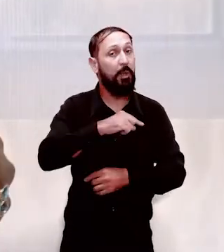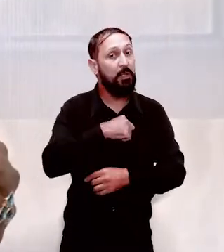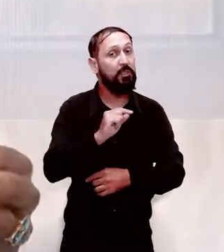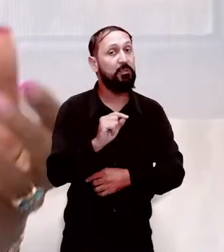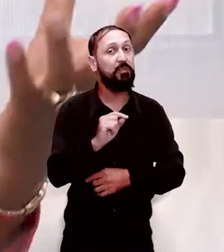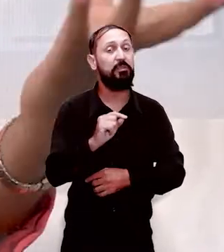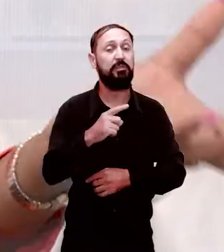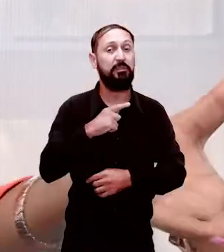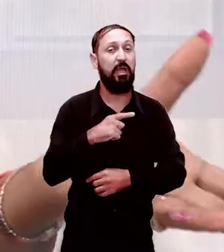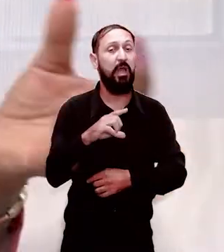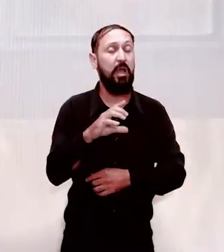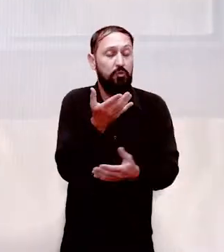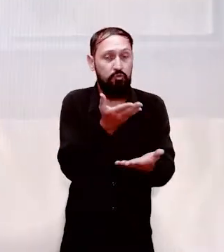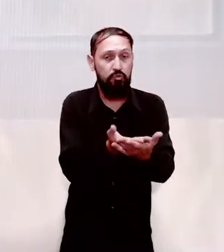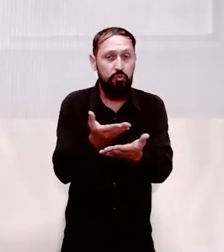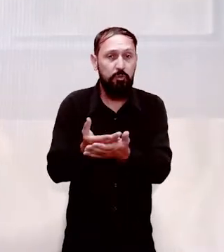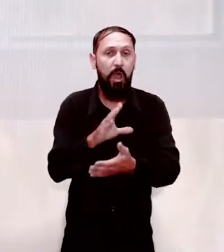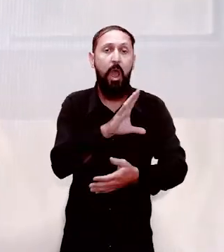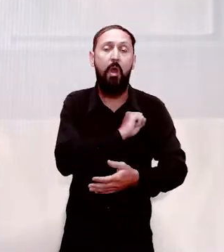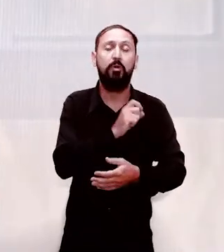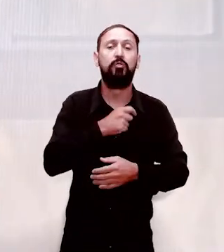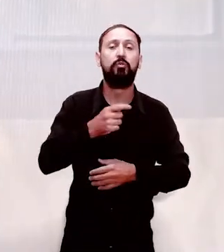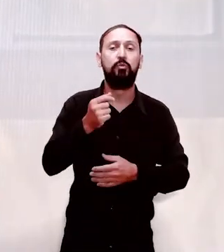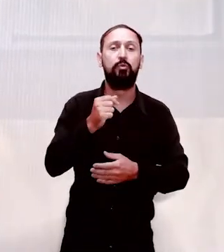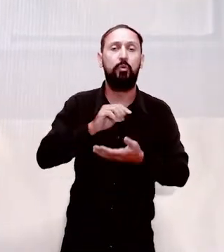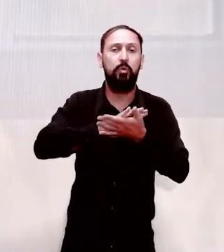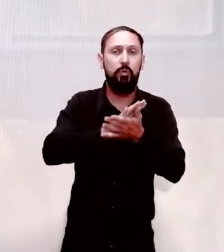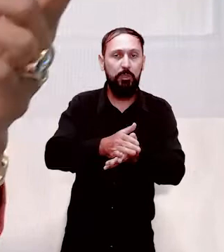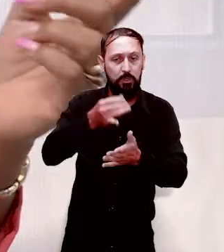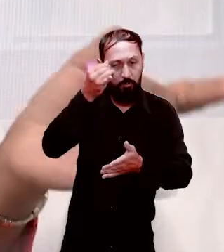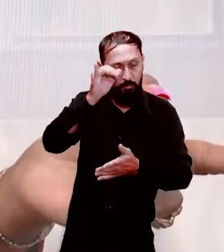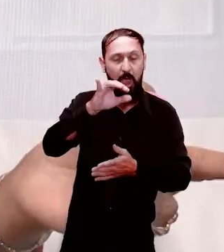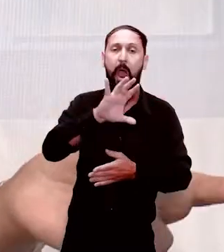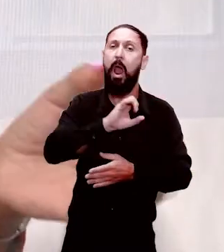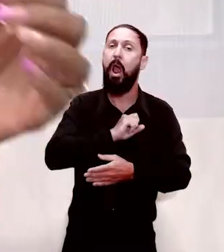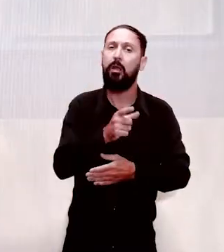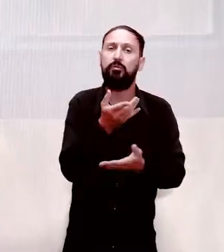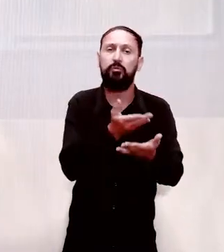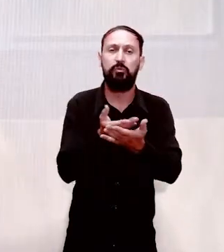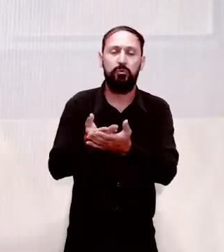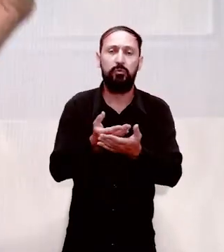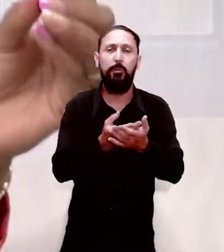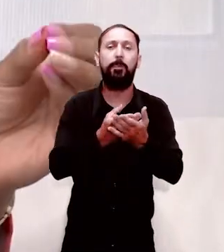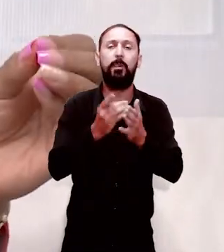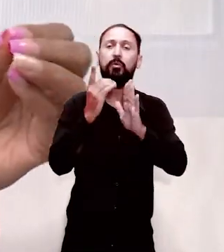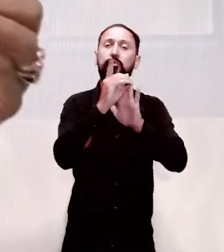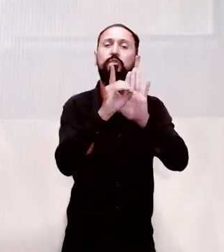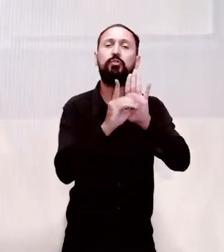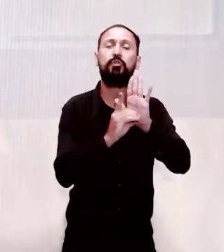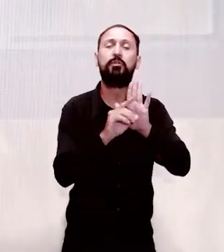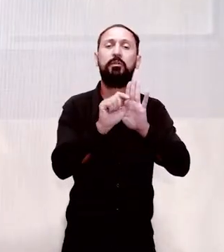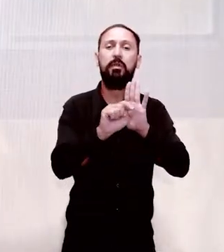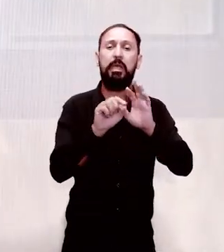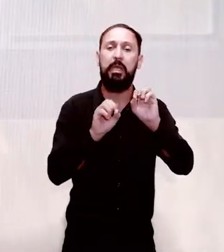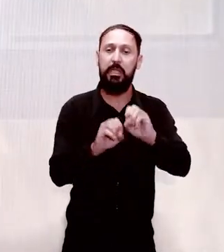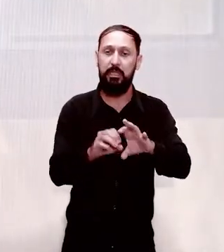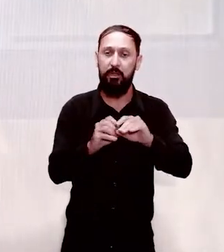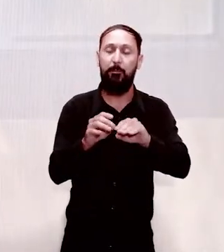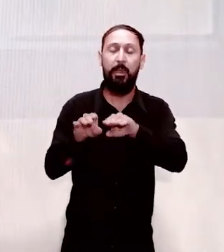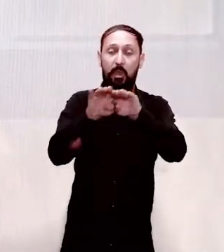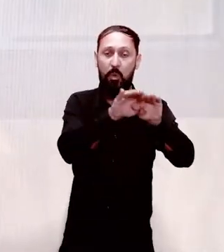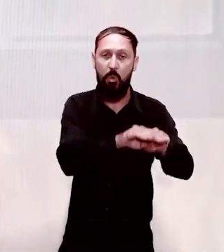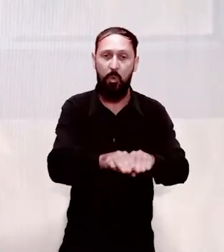para nós, eu gosto muito dos estudos do antirracismo e a própria Petronília colocou nas diretrizes que educar